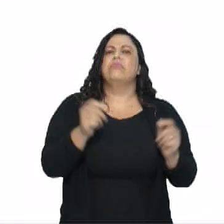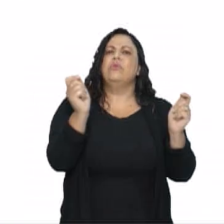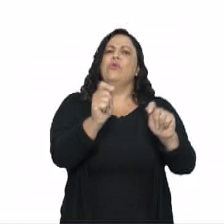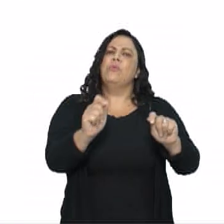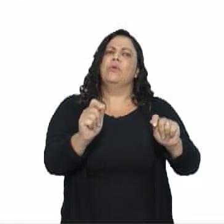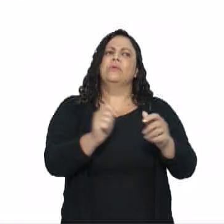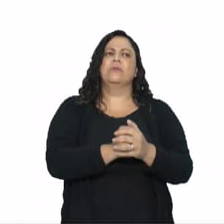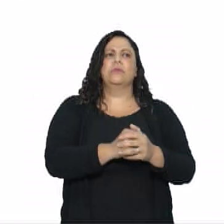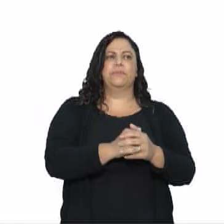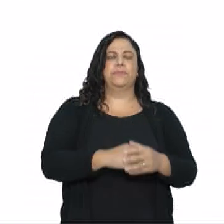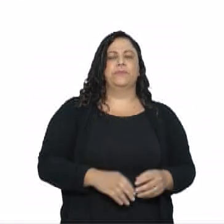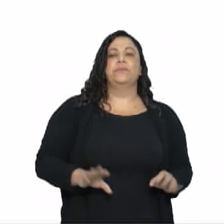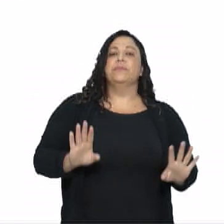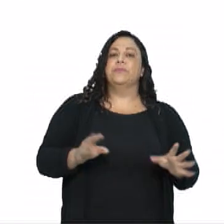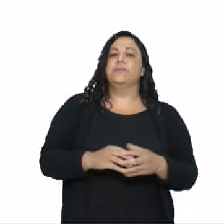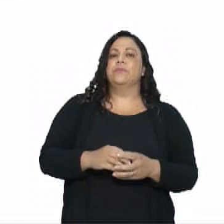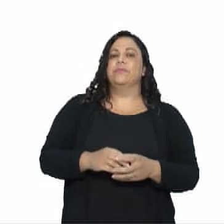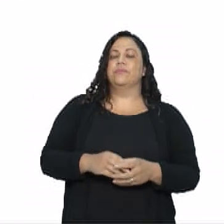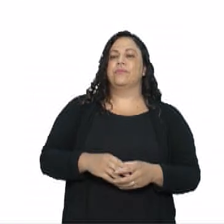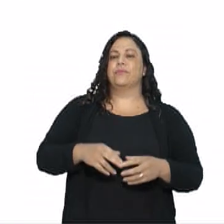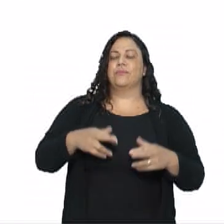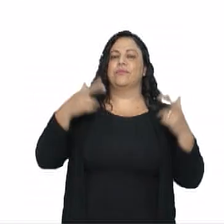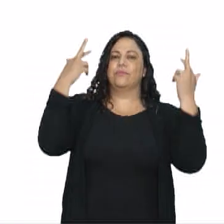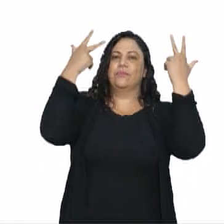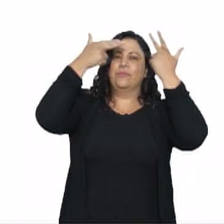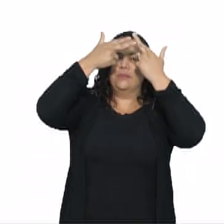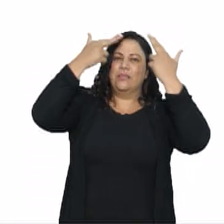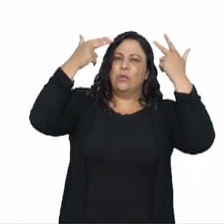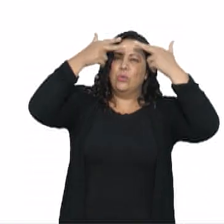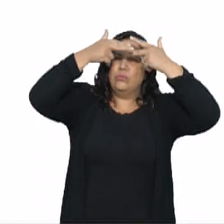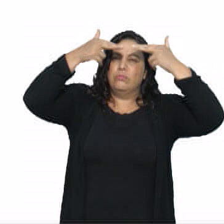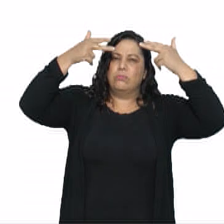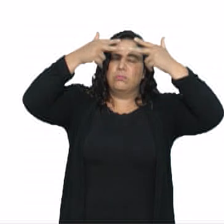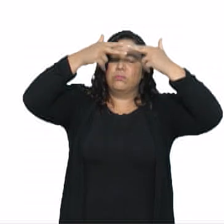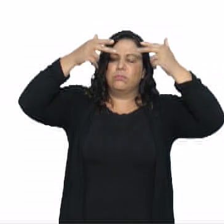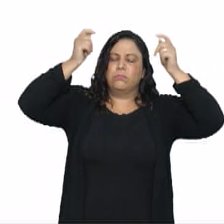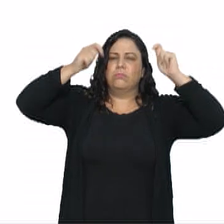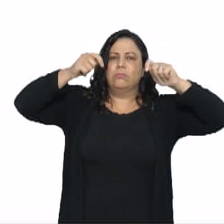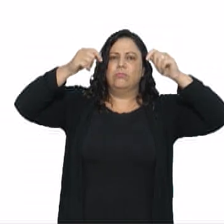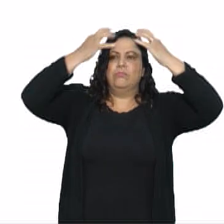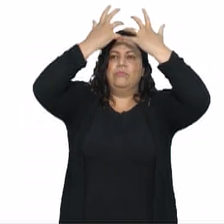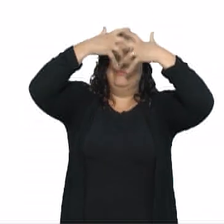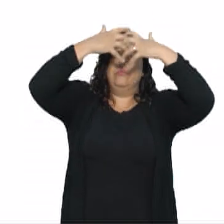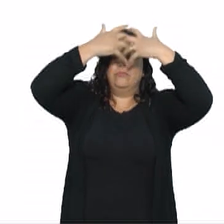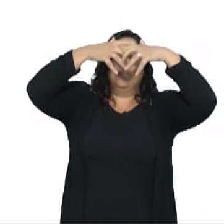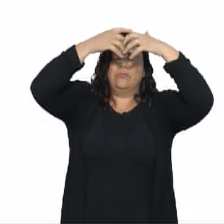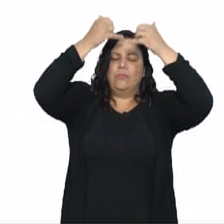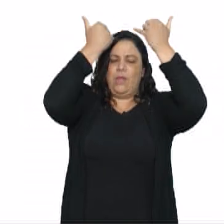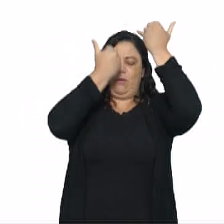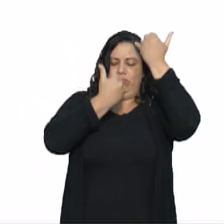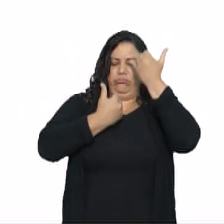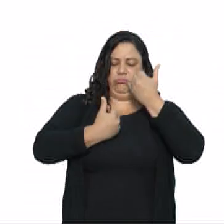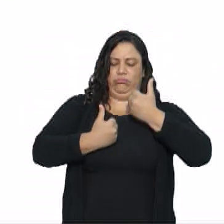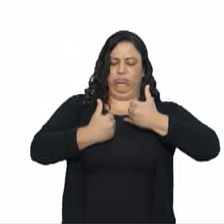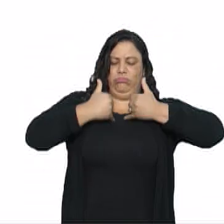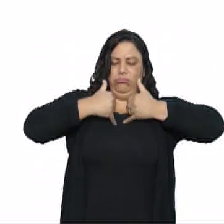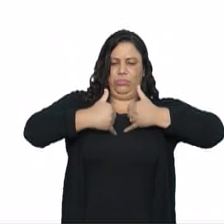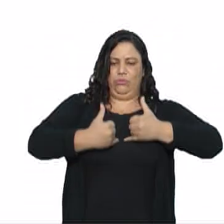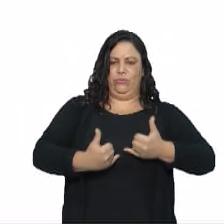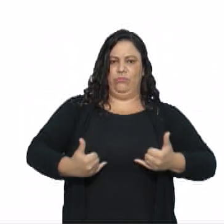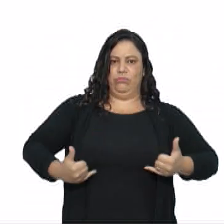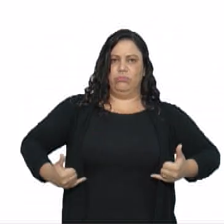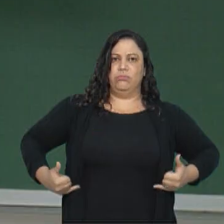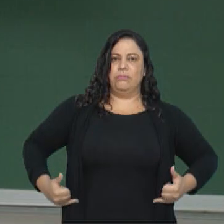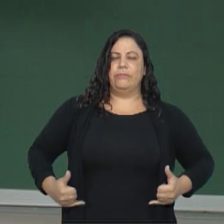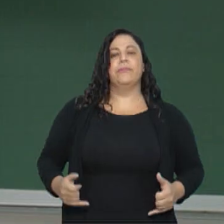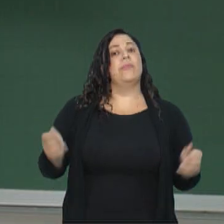resposta? Que neurônio é uma célula do sistema nervoso? Perfeito! Ah, que o neurônio é uma célula que faz parte do